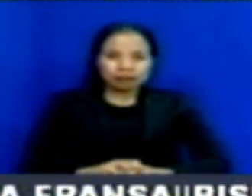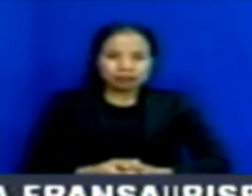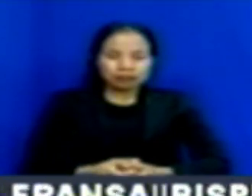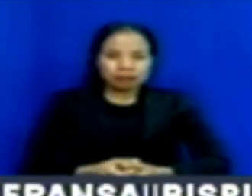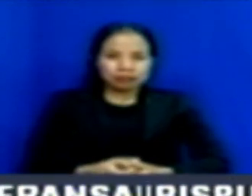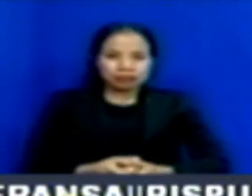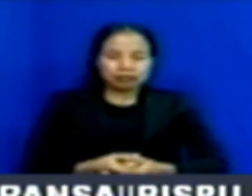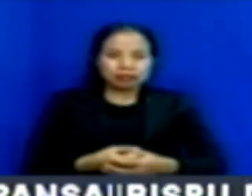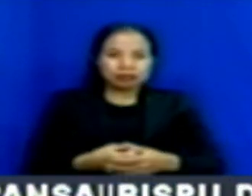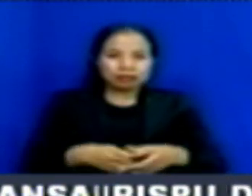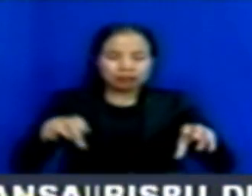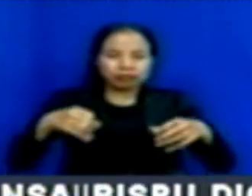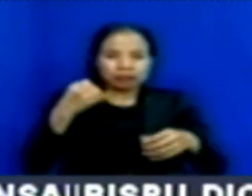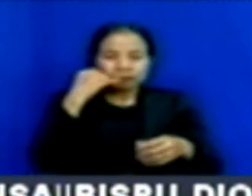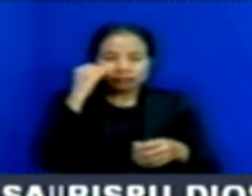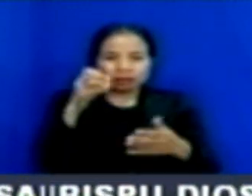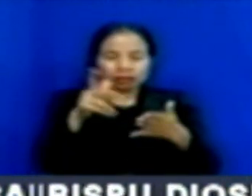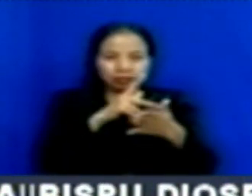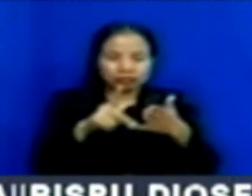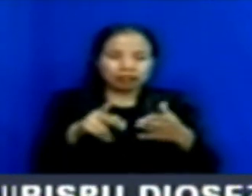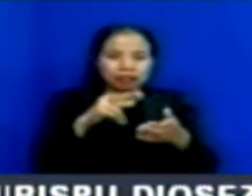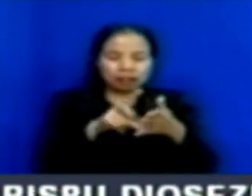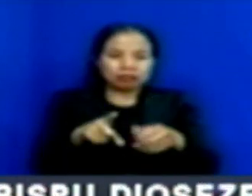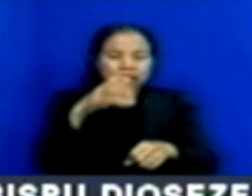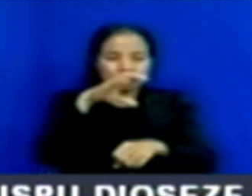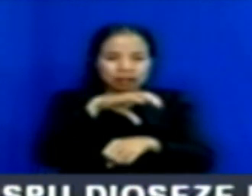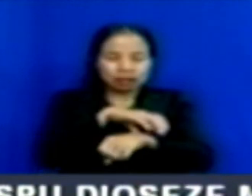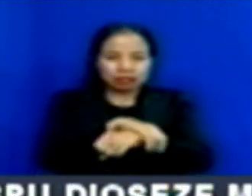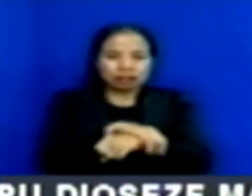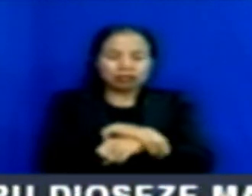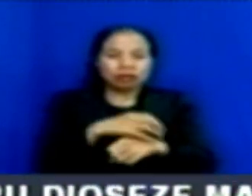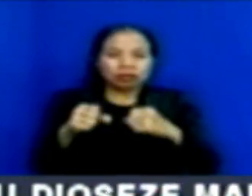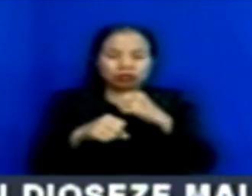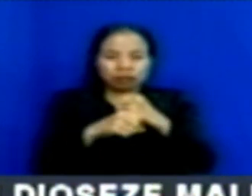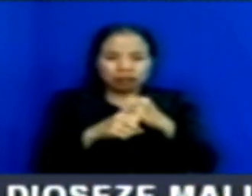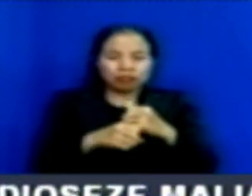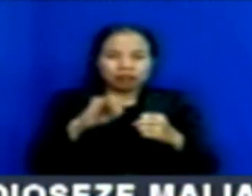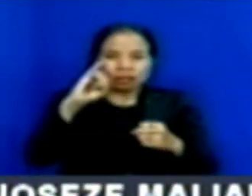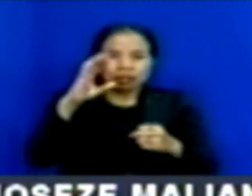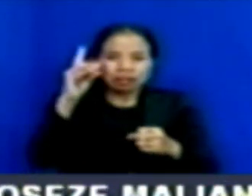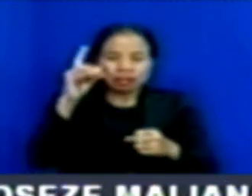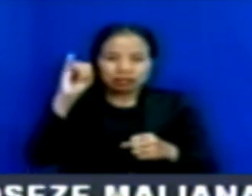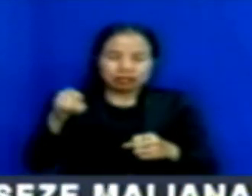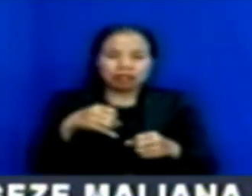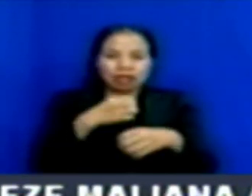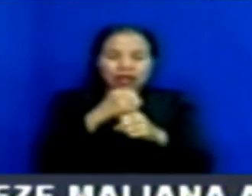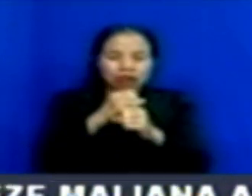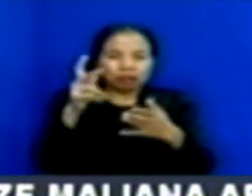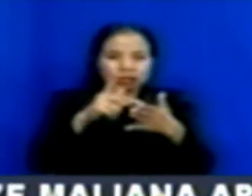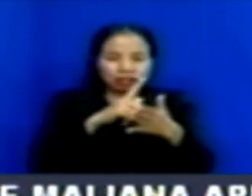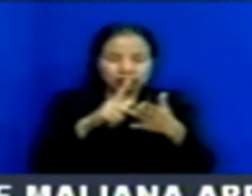Serviço de Investigação Criminal Nacional detém suspeito IDZ Nebe Desconfia, comete crime furto agravado